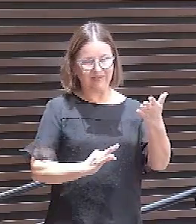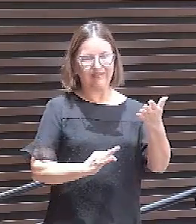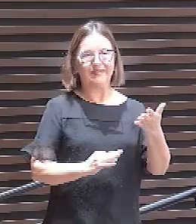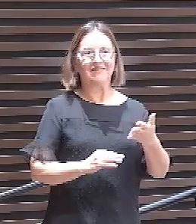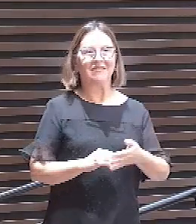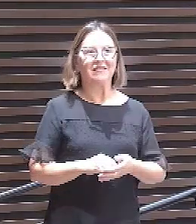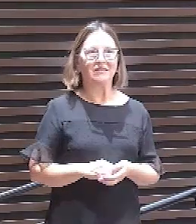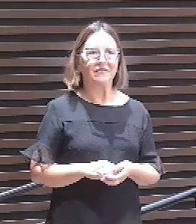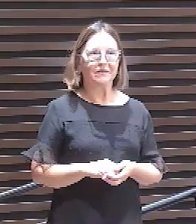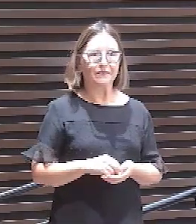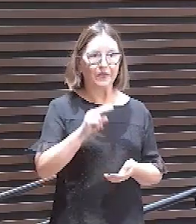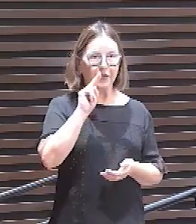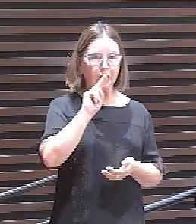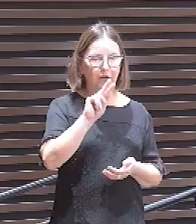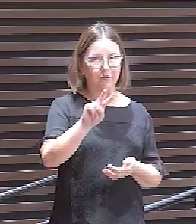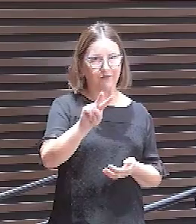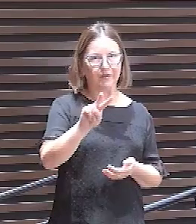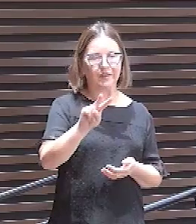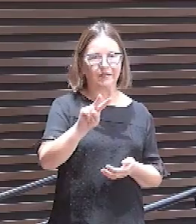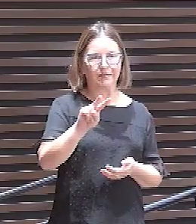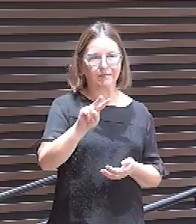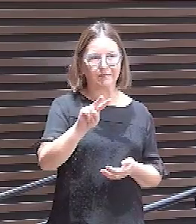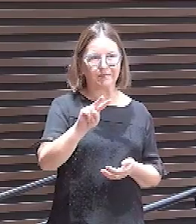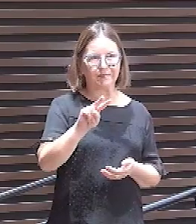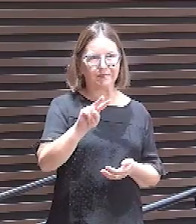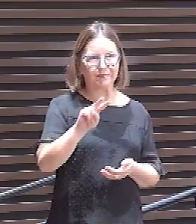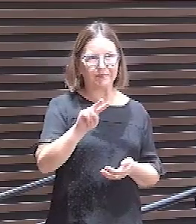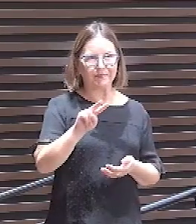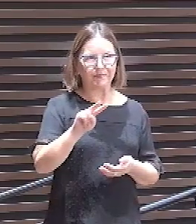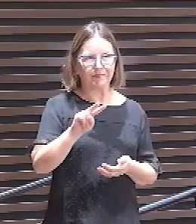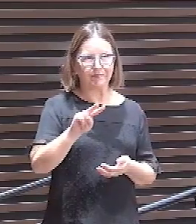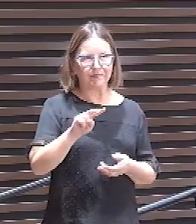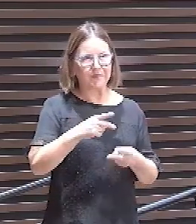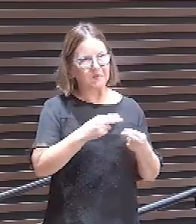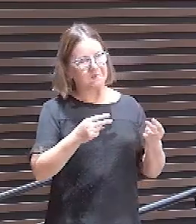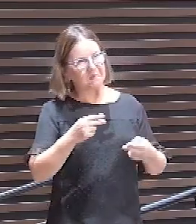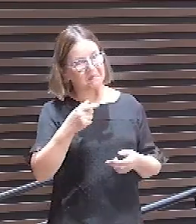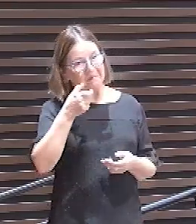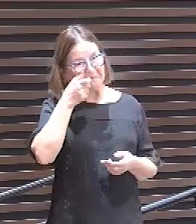eu vejo aqui alguma coisa interessante.